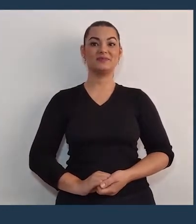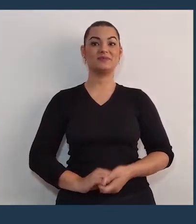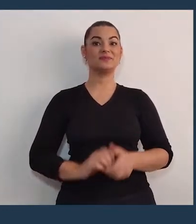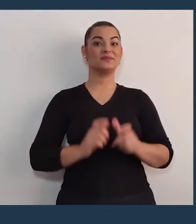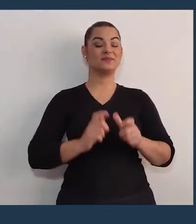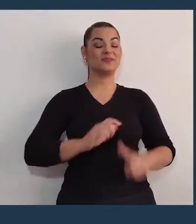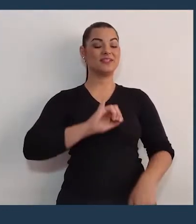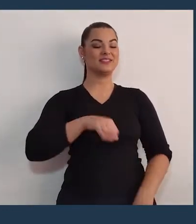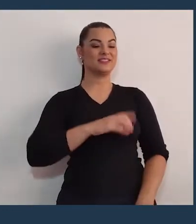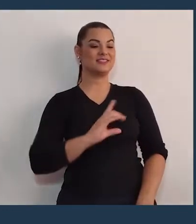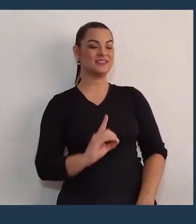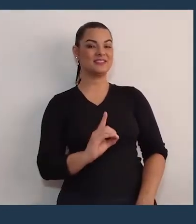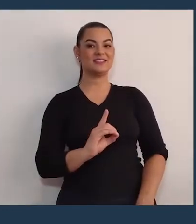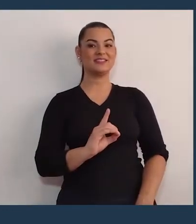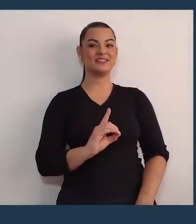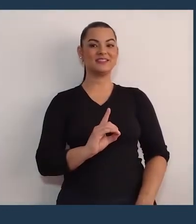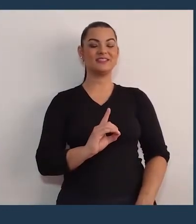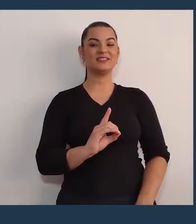Jardim Cumbica,